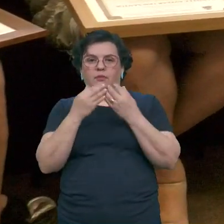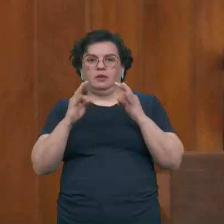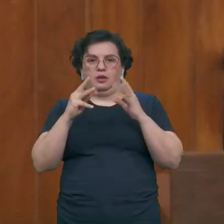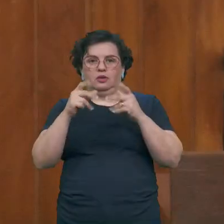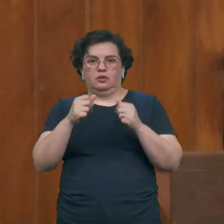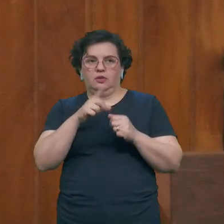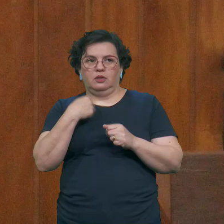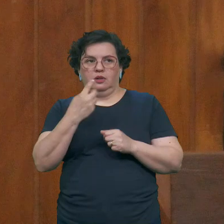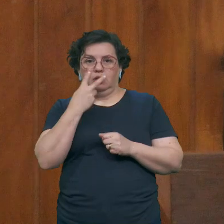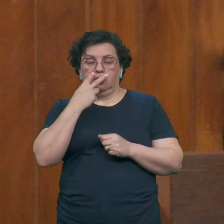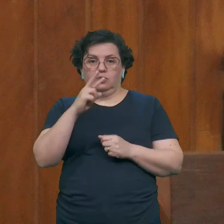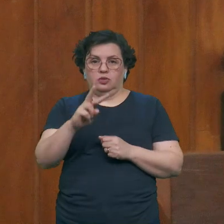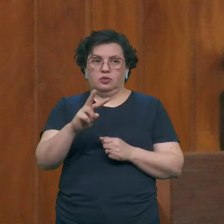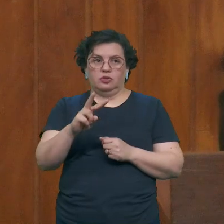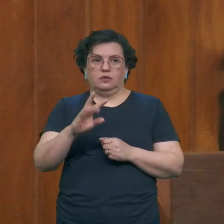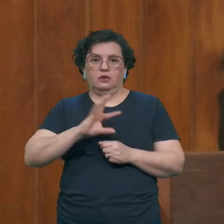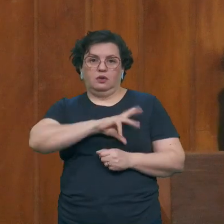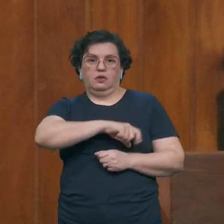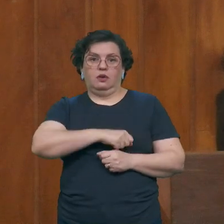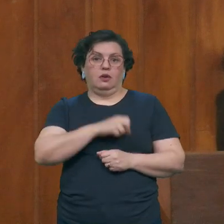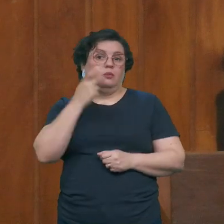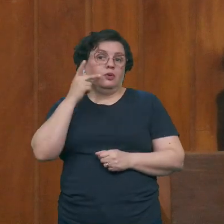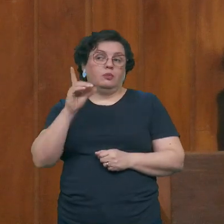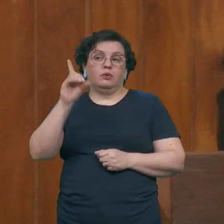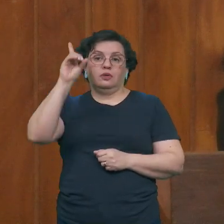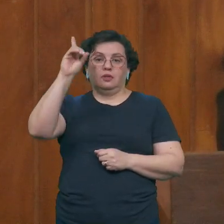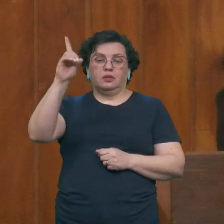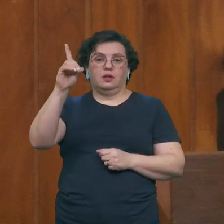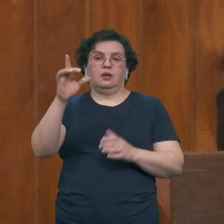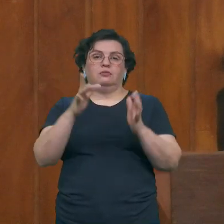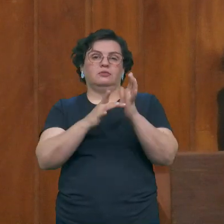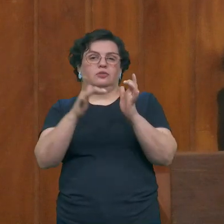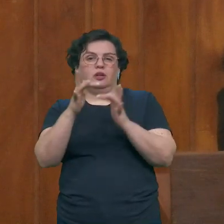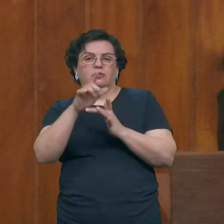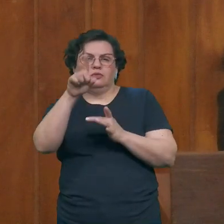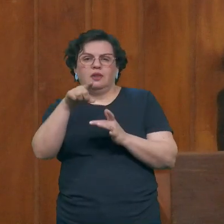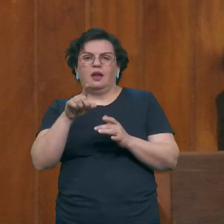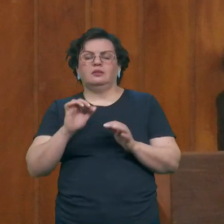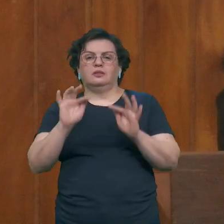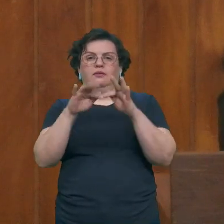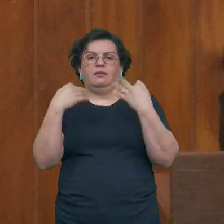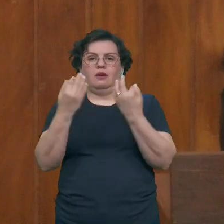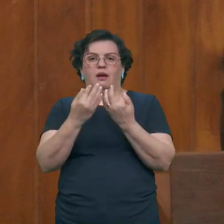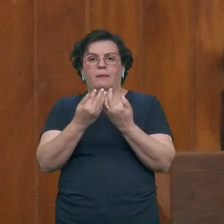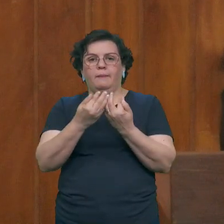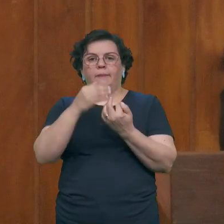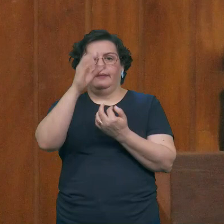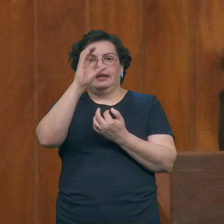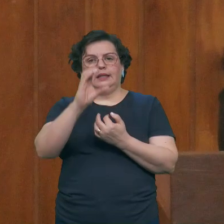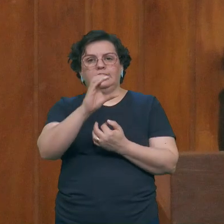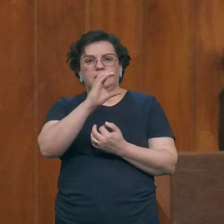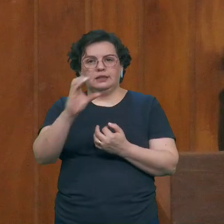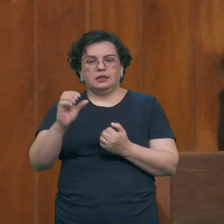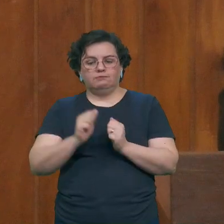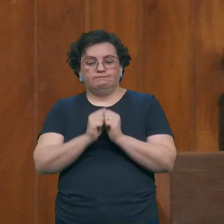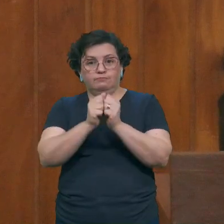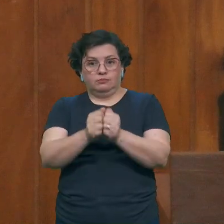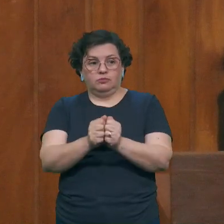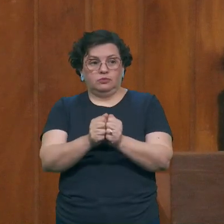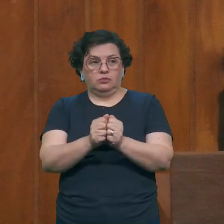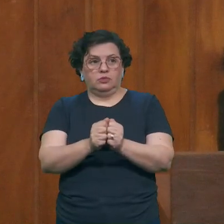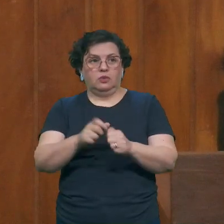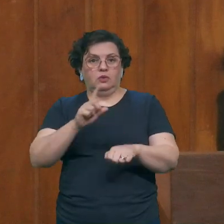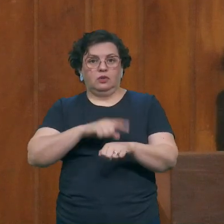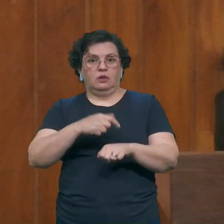gente vê o amor a Deus, o amor a Jesus, essa família cristã, que caminha junto. No tempo